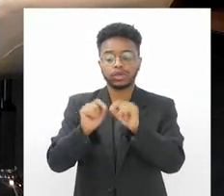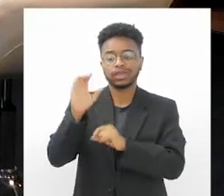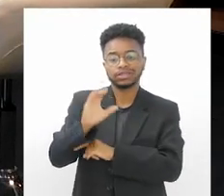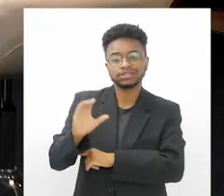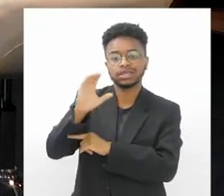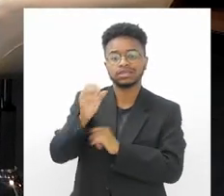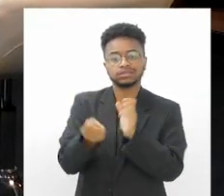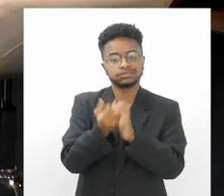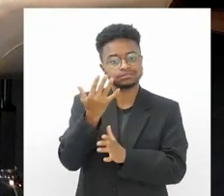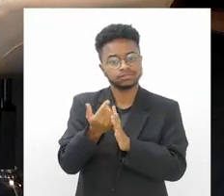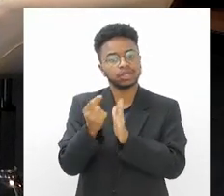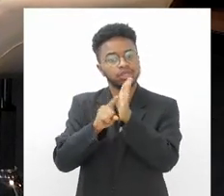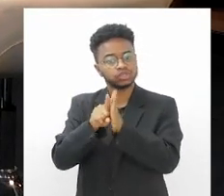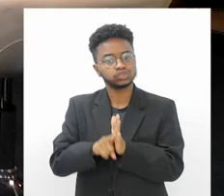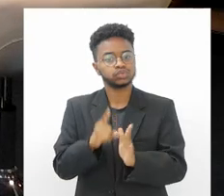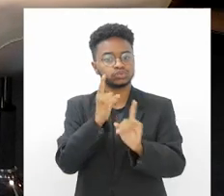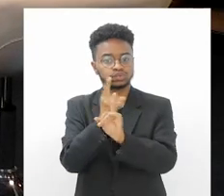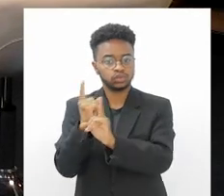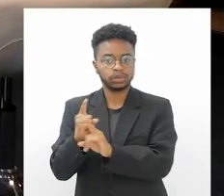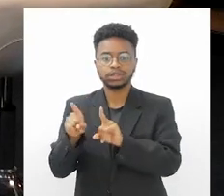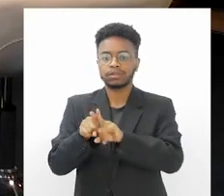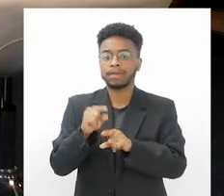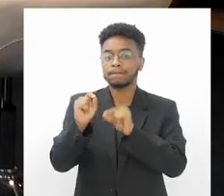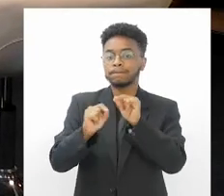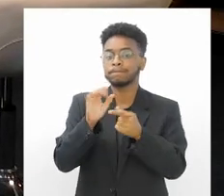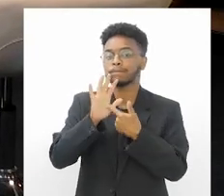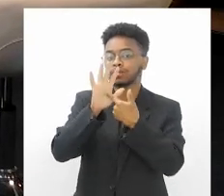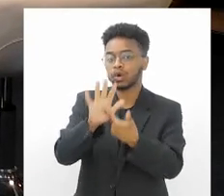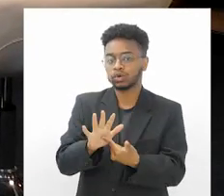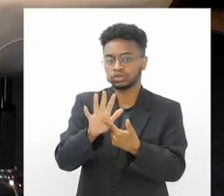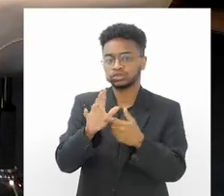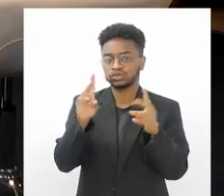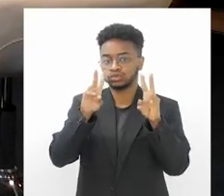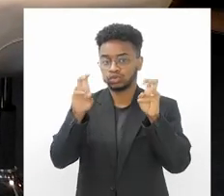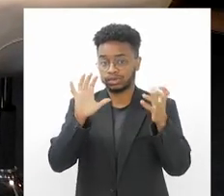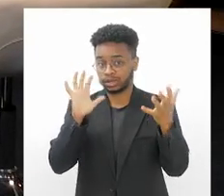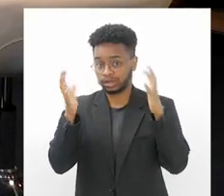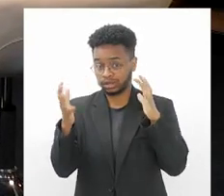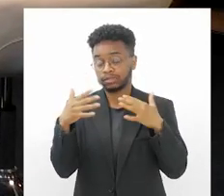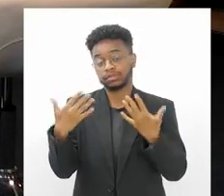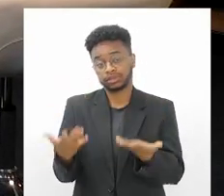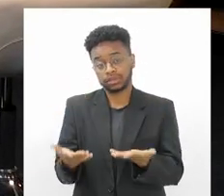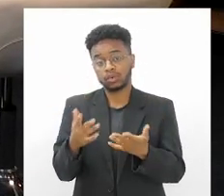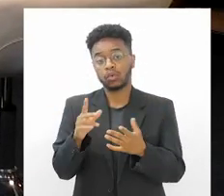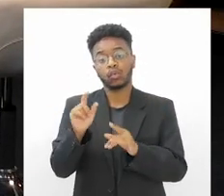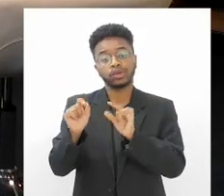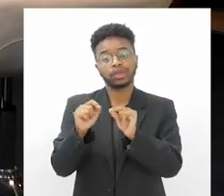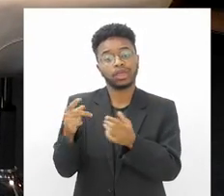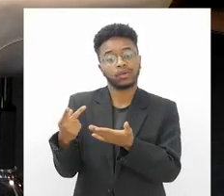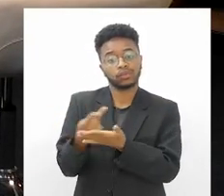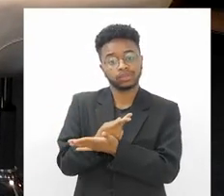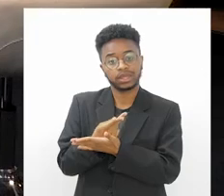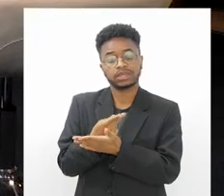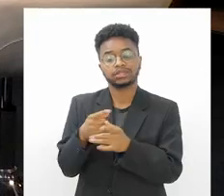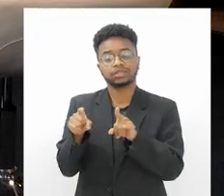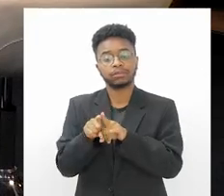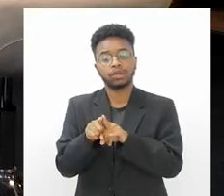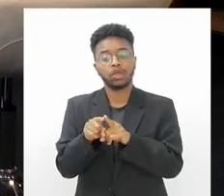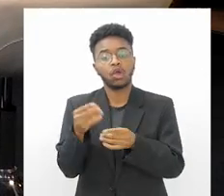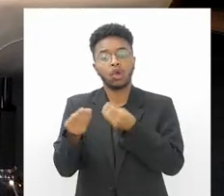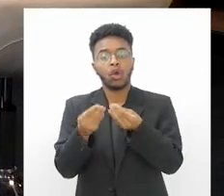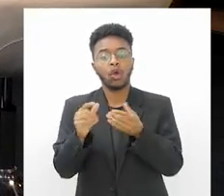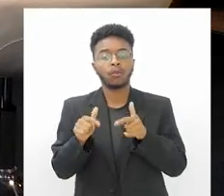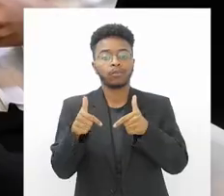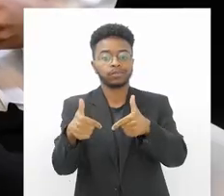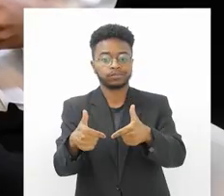vem produzindo, né, e o que a ciência mostra em relação à questão climática, né, tanto em relação às causas como ao